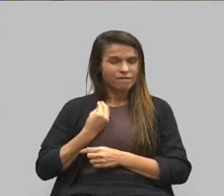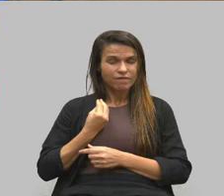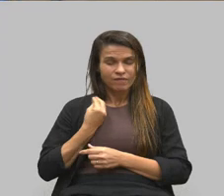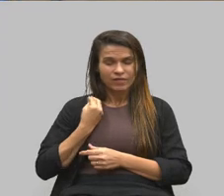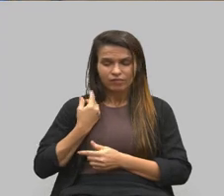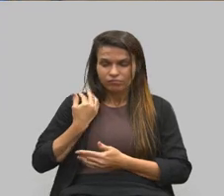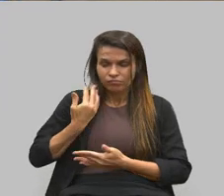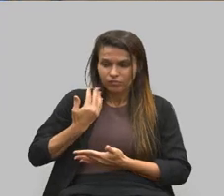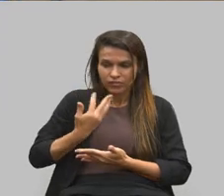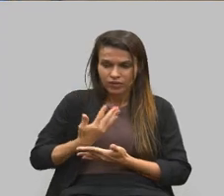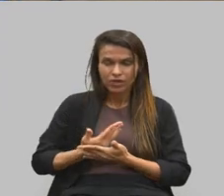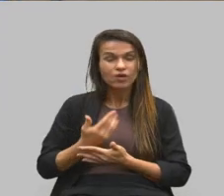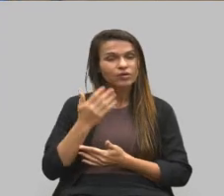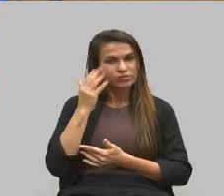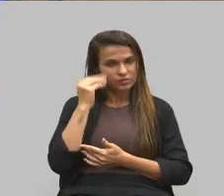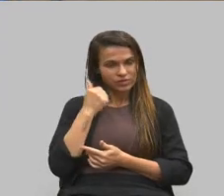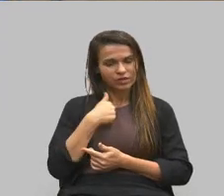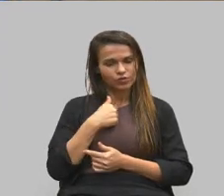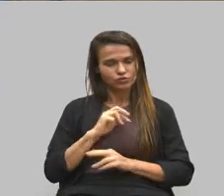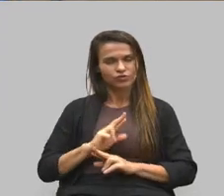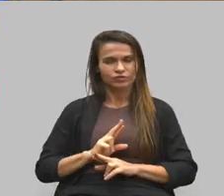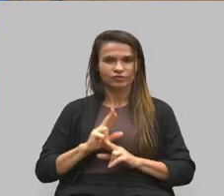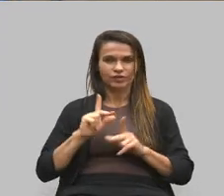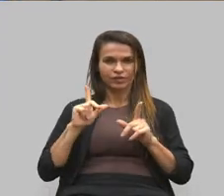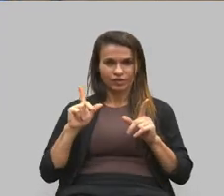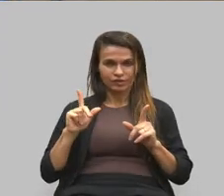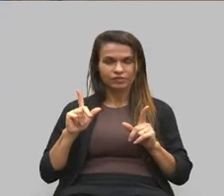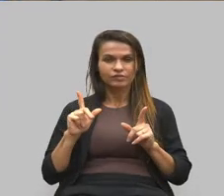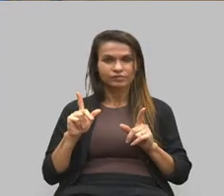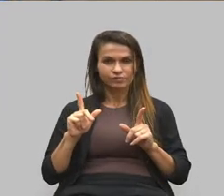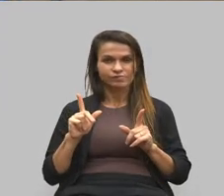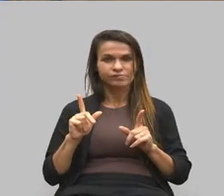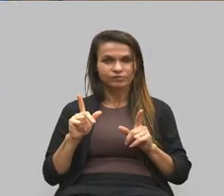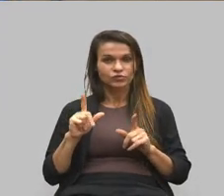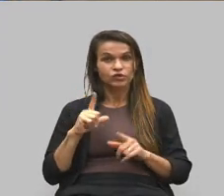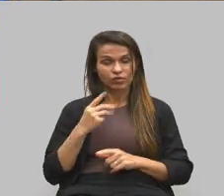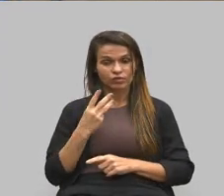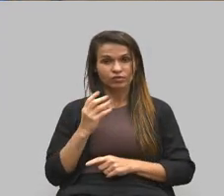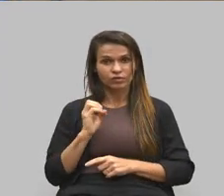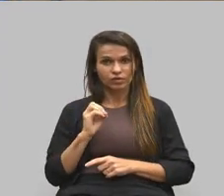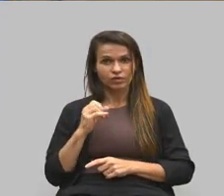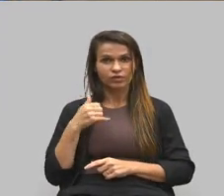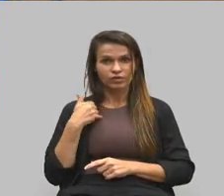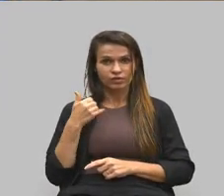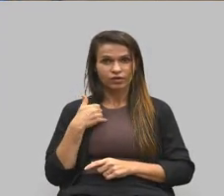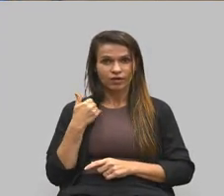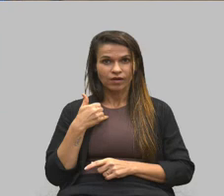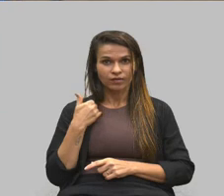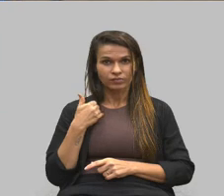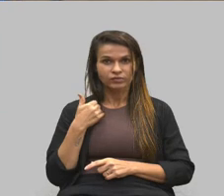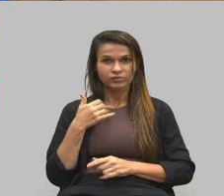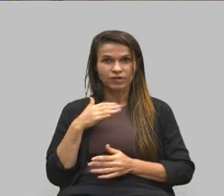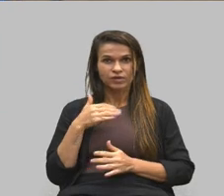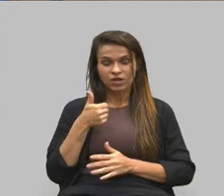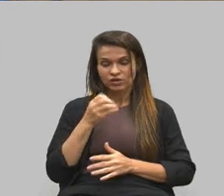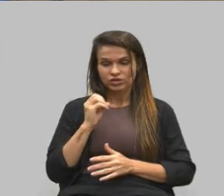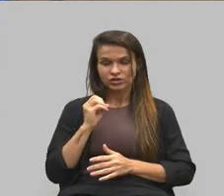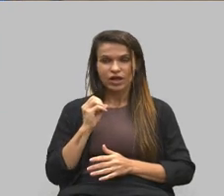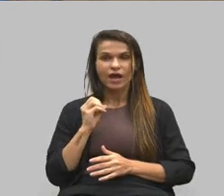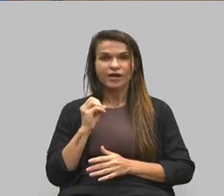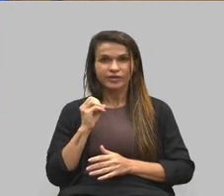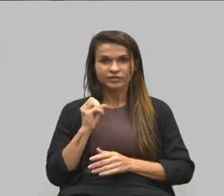sou exceção e a cerca eu tenho 30 anos como eu já disse a cerca de 10 eu